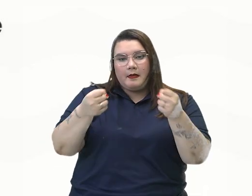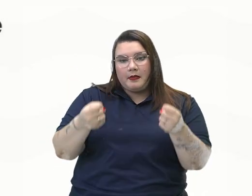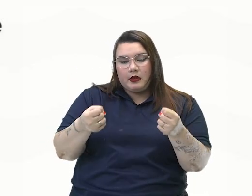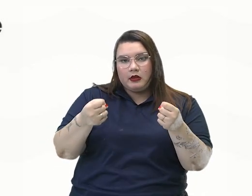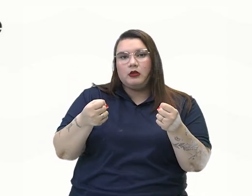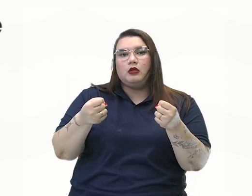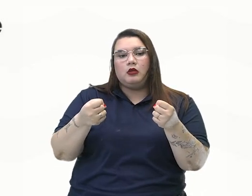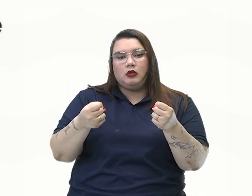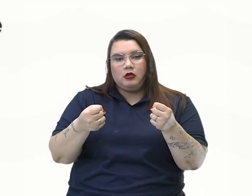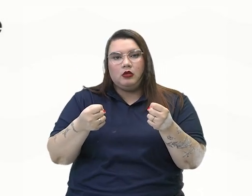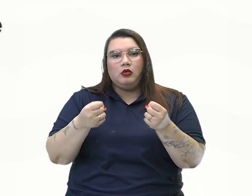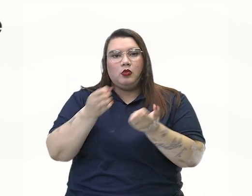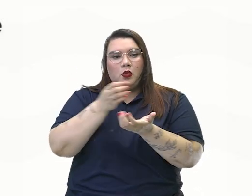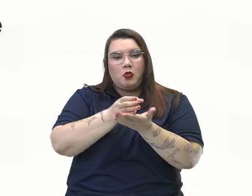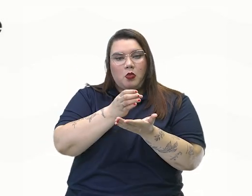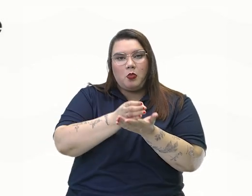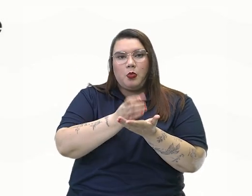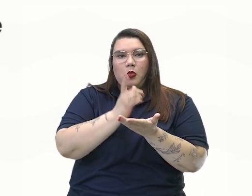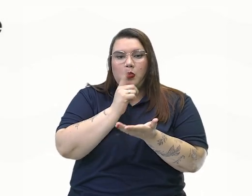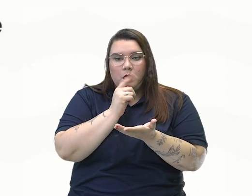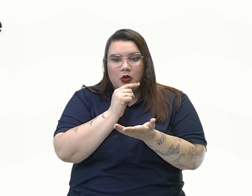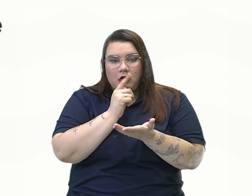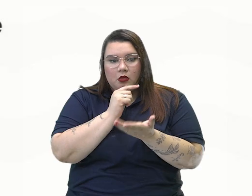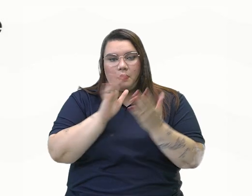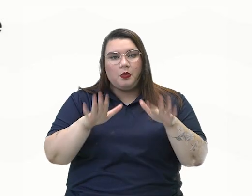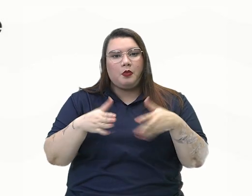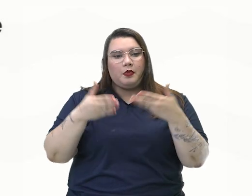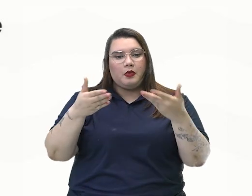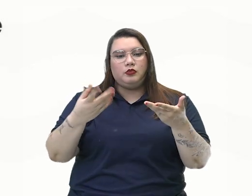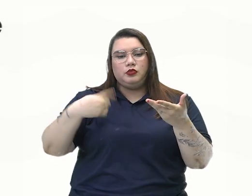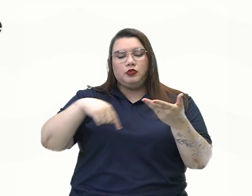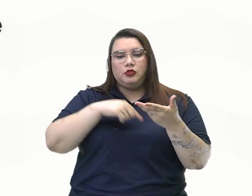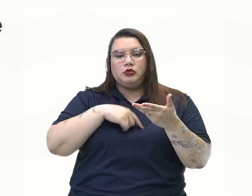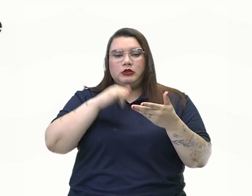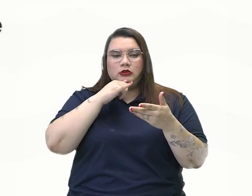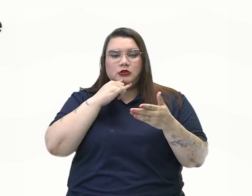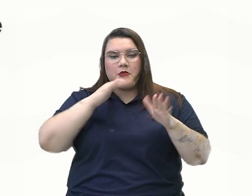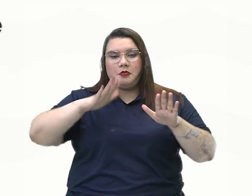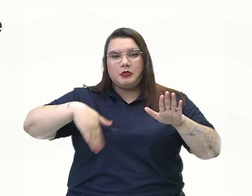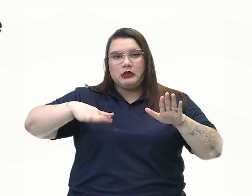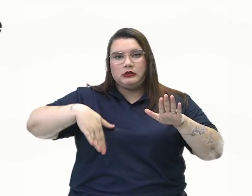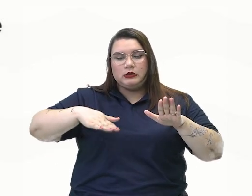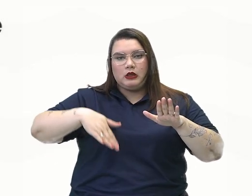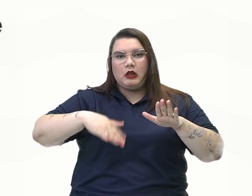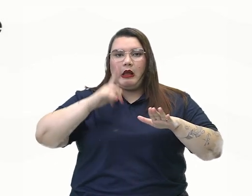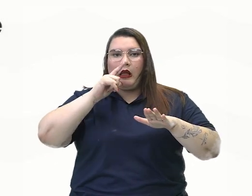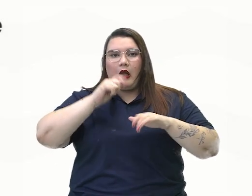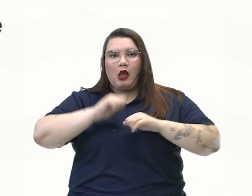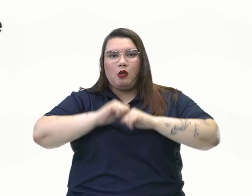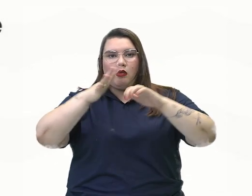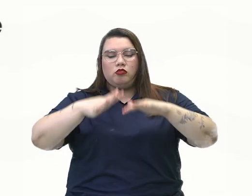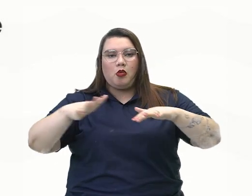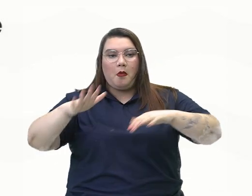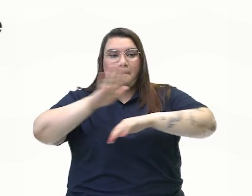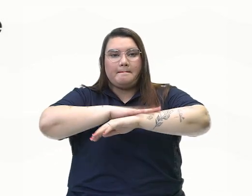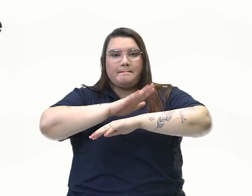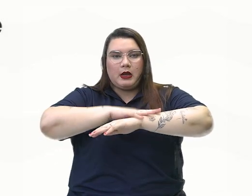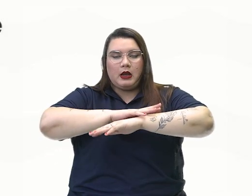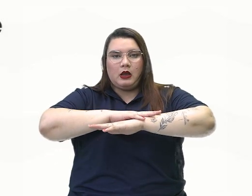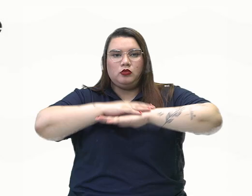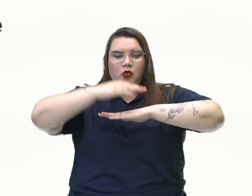dá a impressão de quebrado, no copo com água, ou quando mergulhamos o braço na piscina,